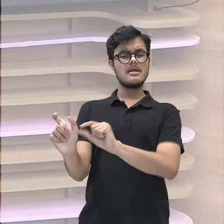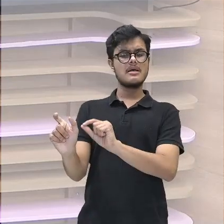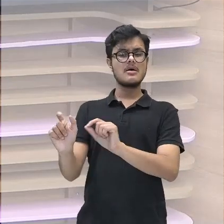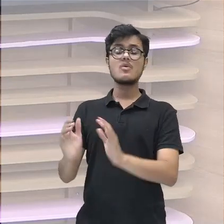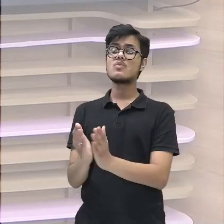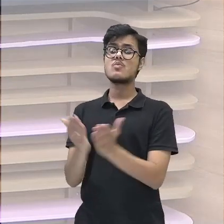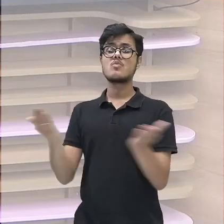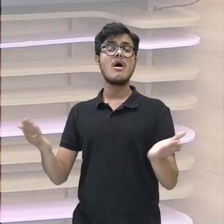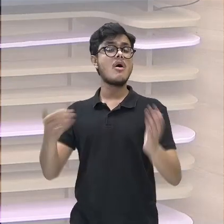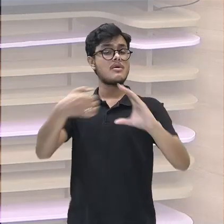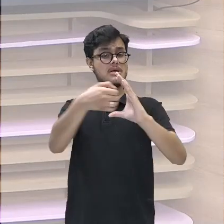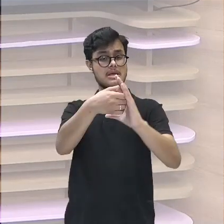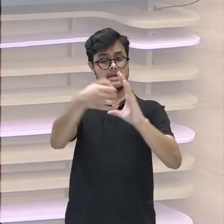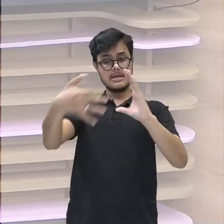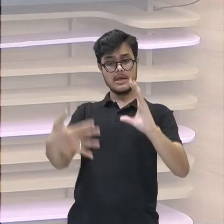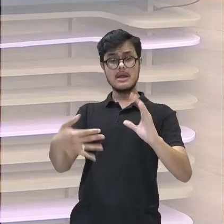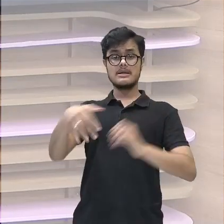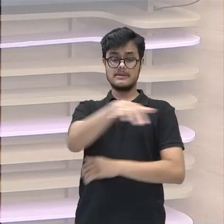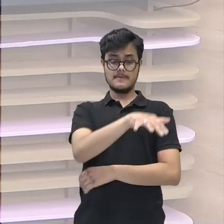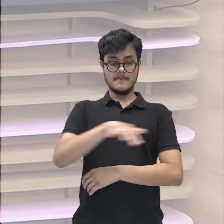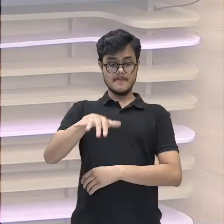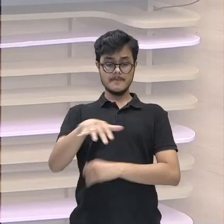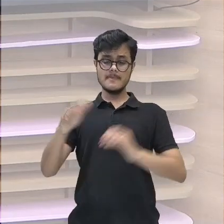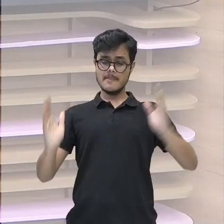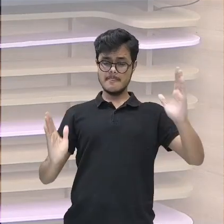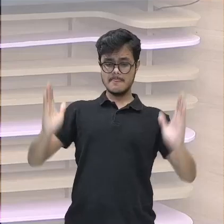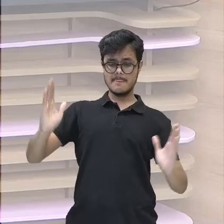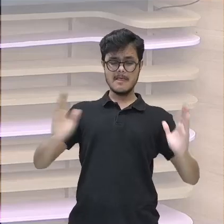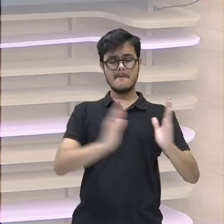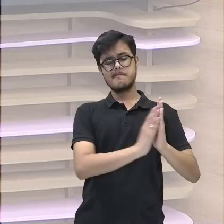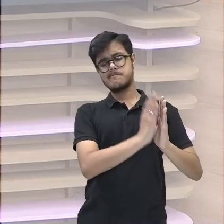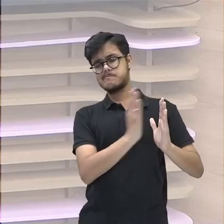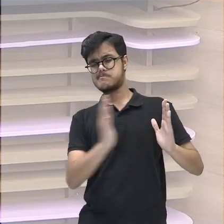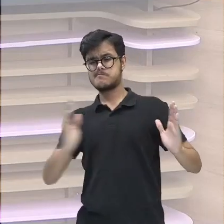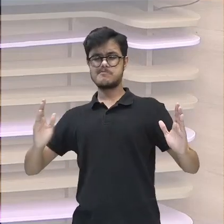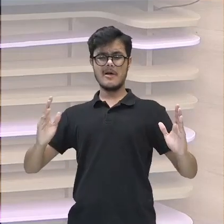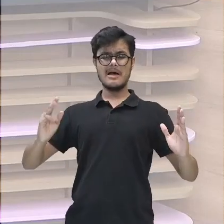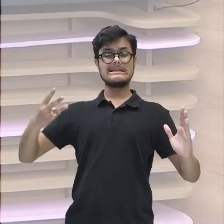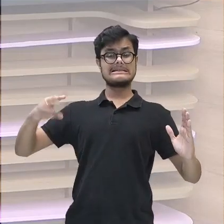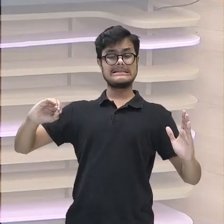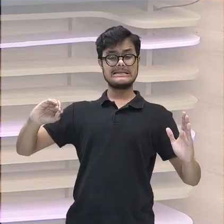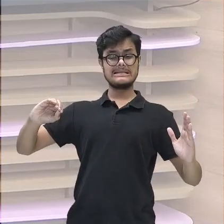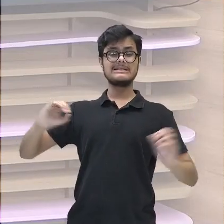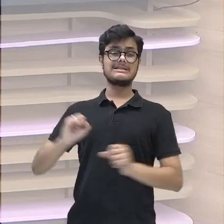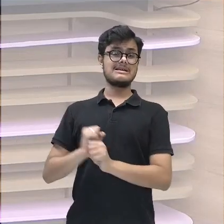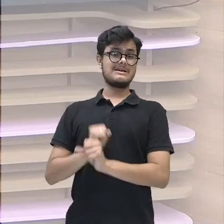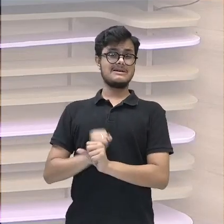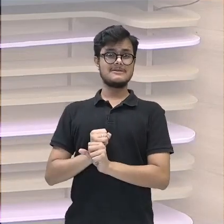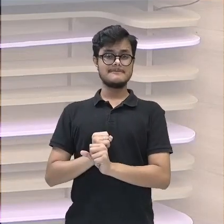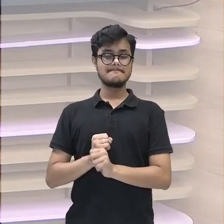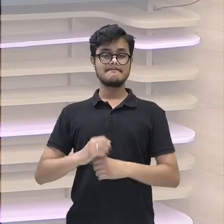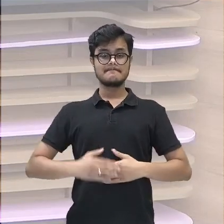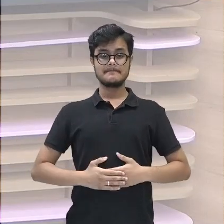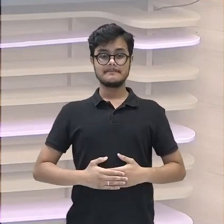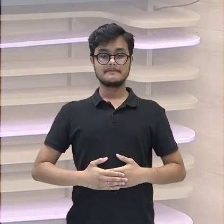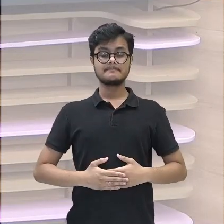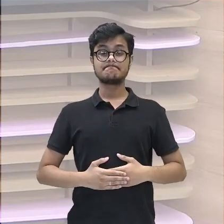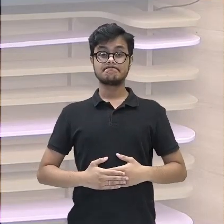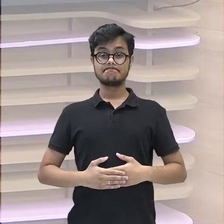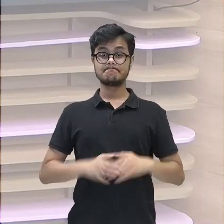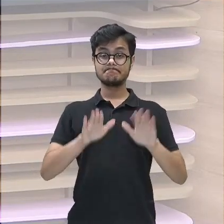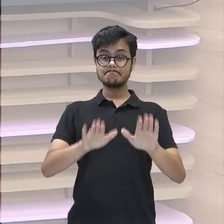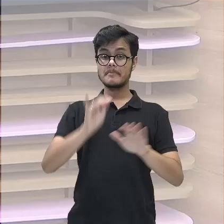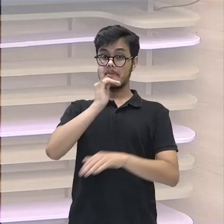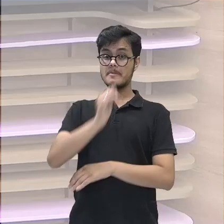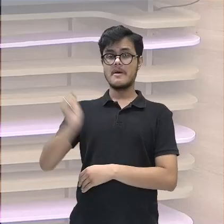condições atmosféricas constantes num período de mais ou menos 30 anos. O Brasil